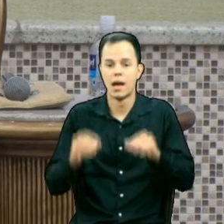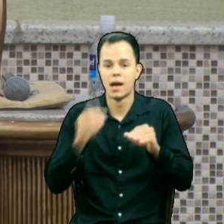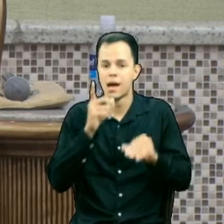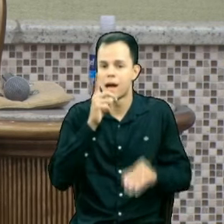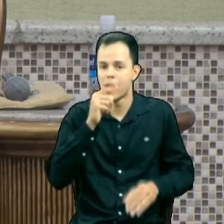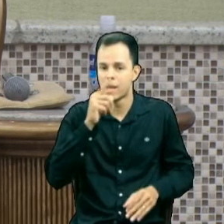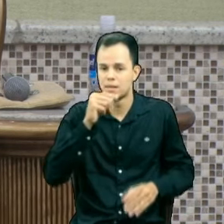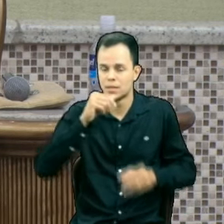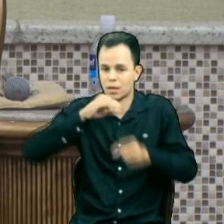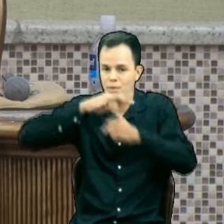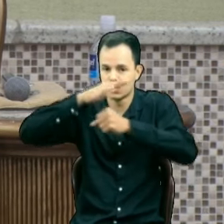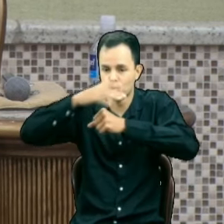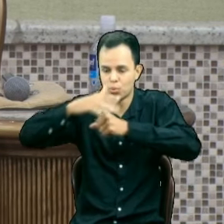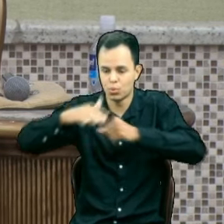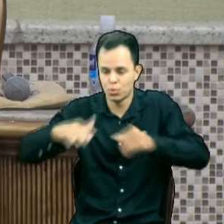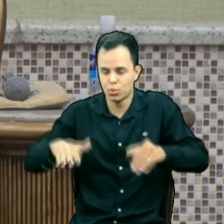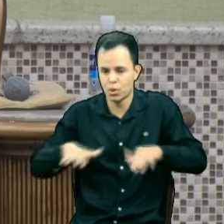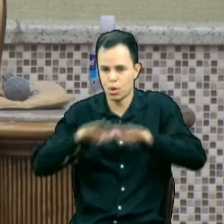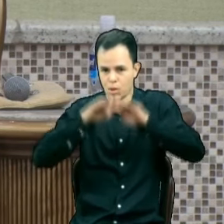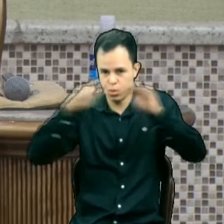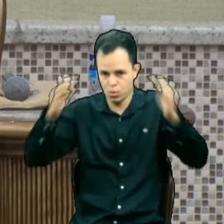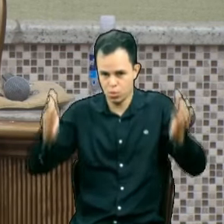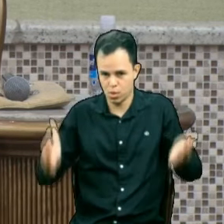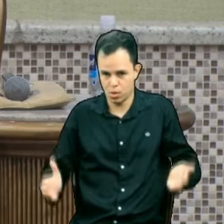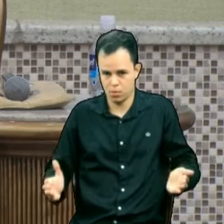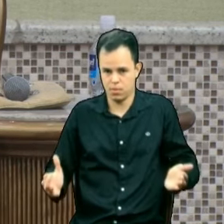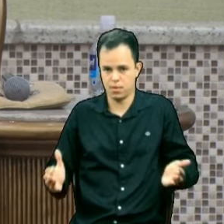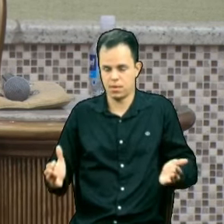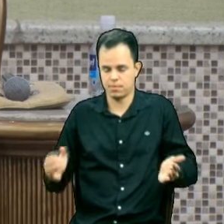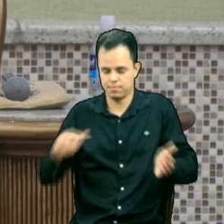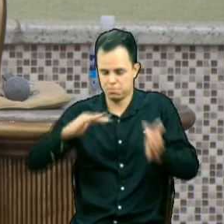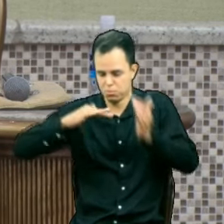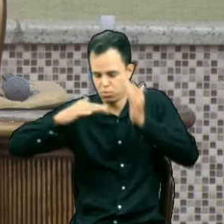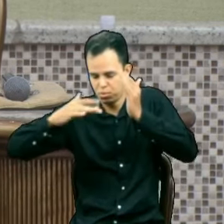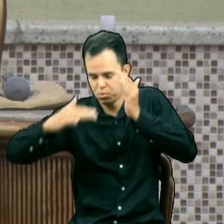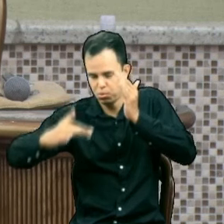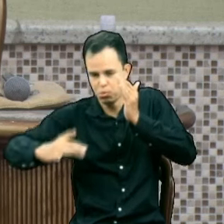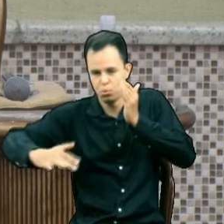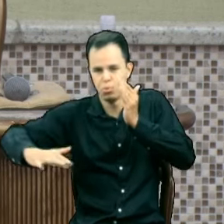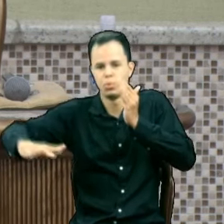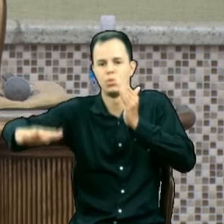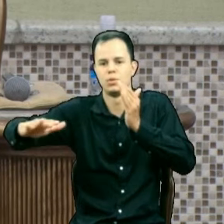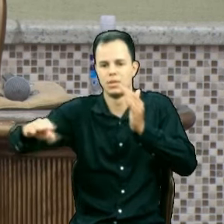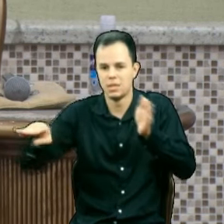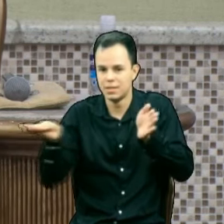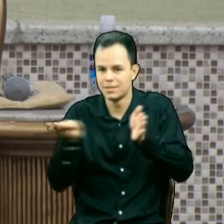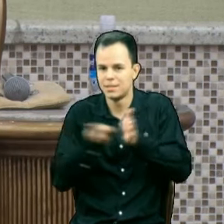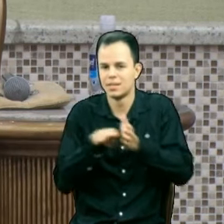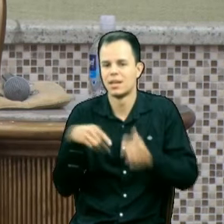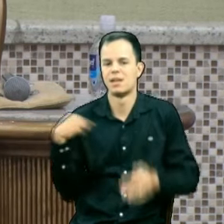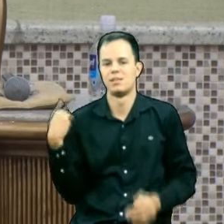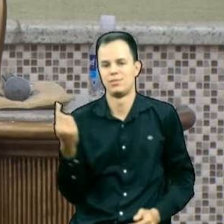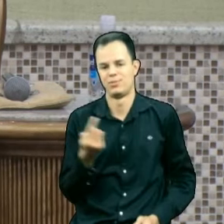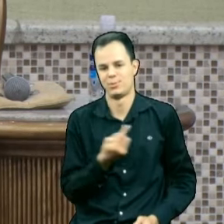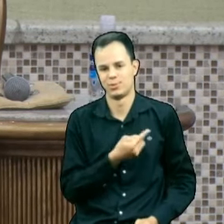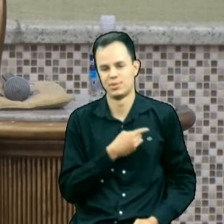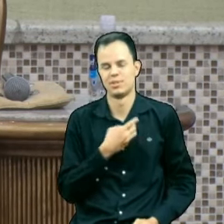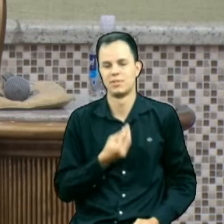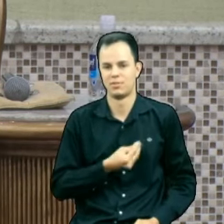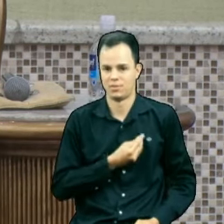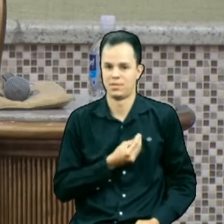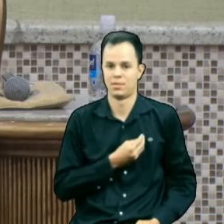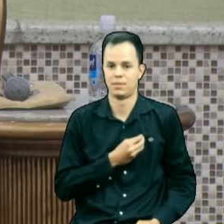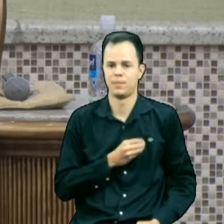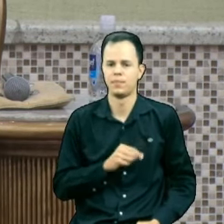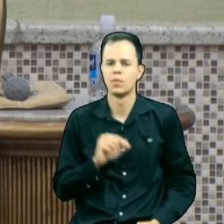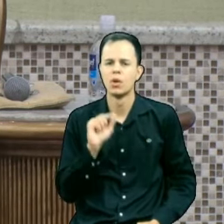e vai vencer naquela direção Mas o que eu quero dizer aqui é o que acontece